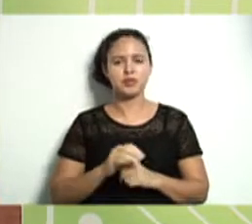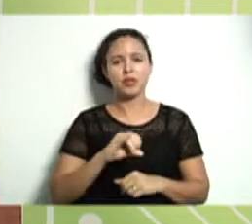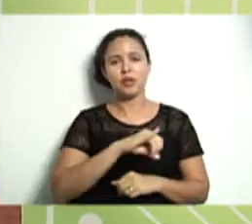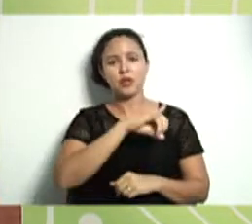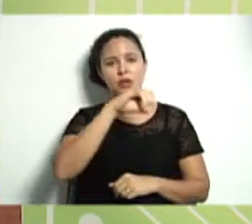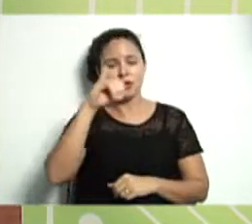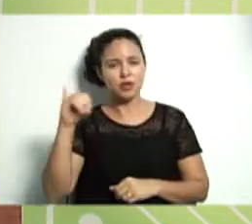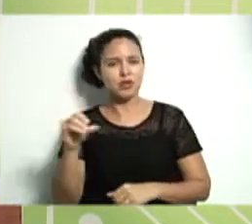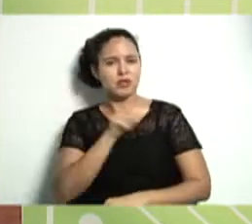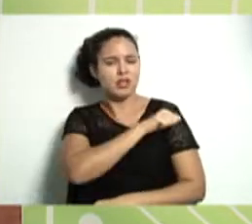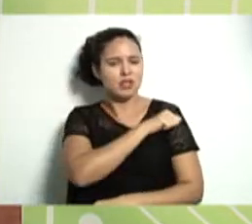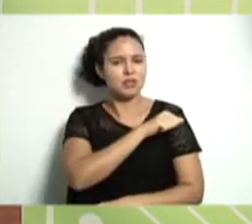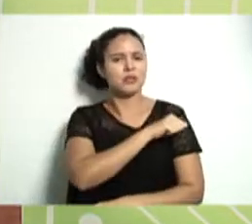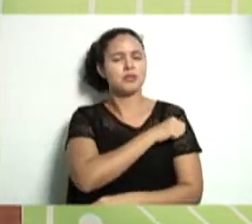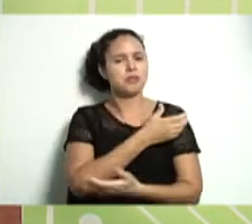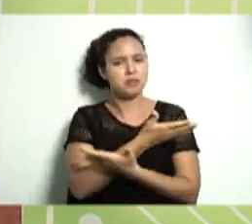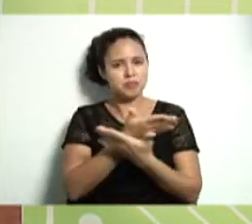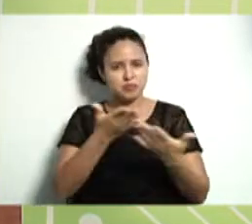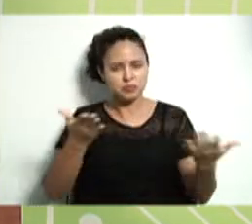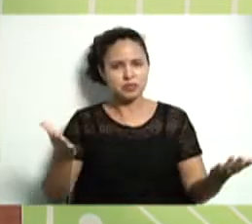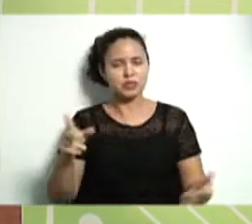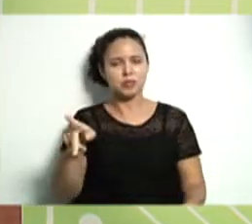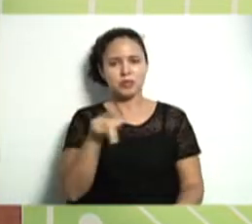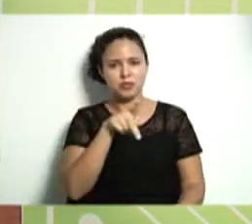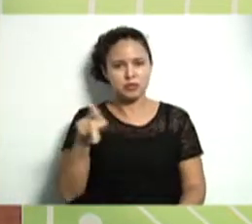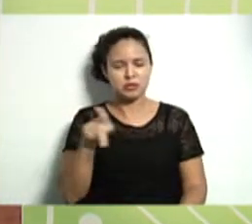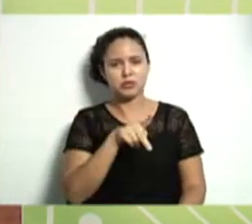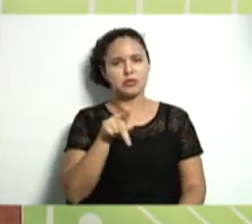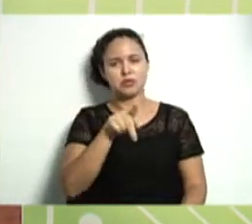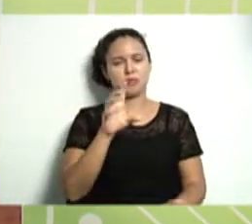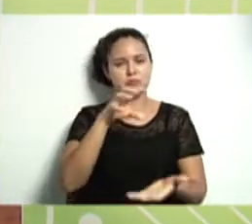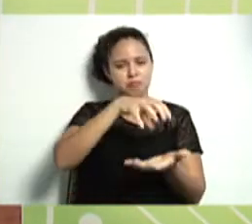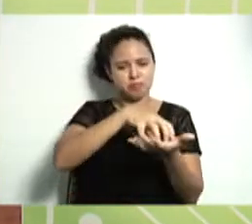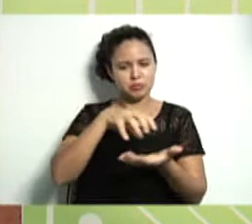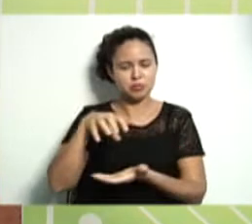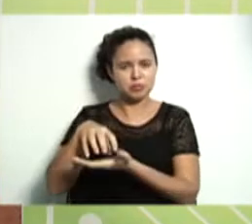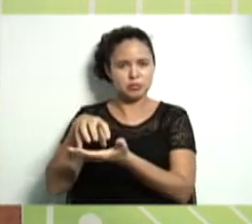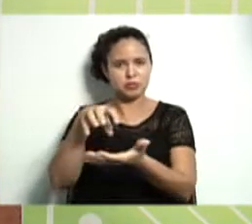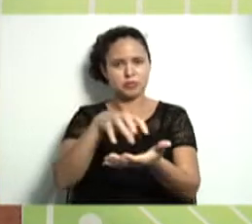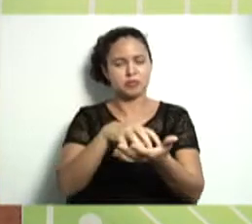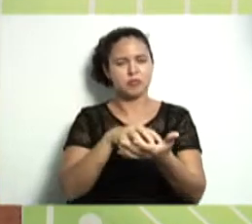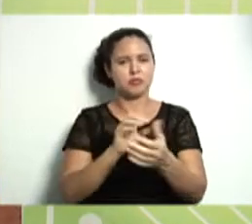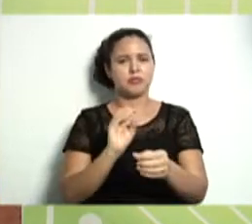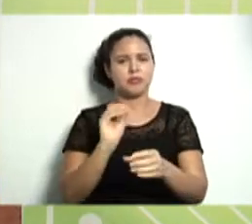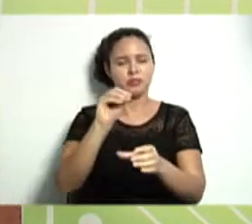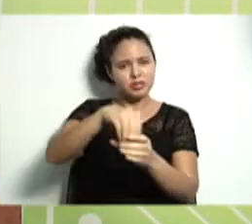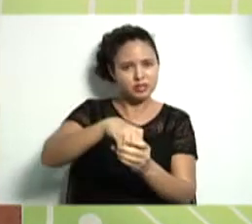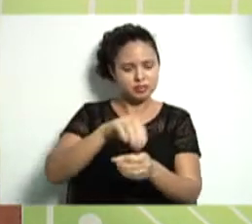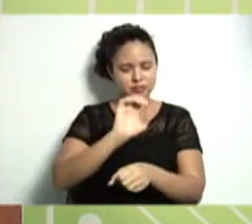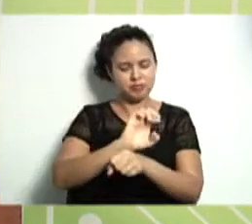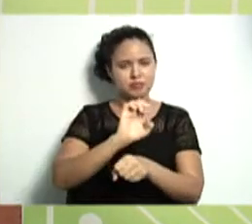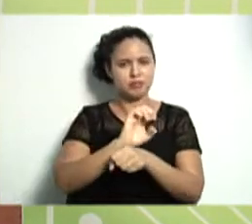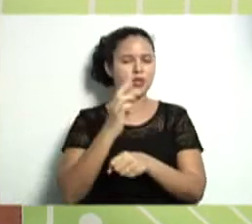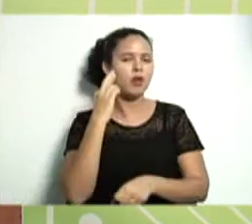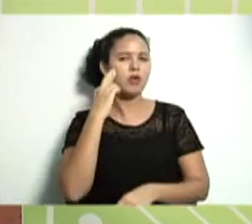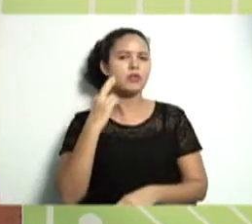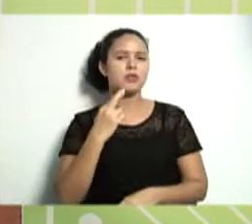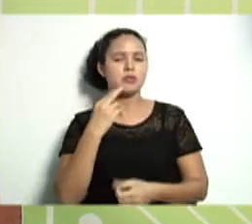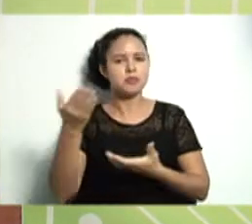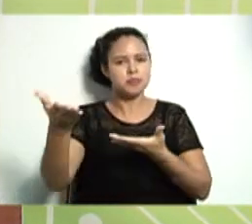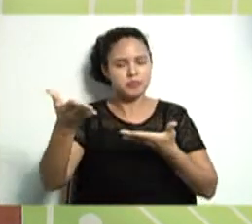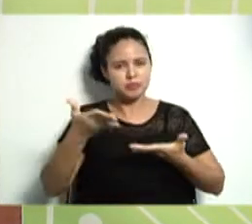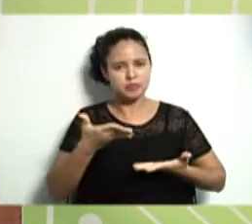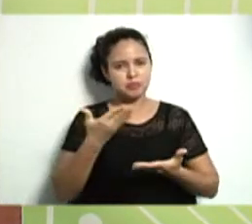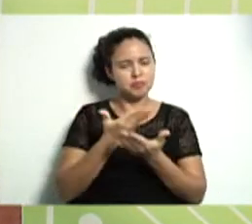Olá, alunos e alunas. Olá, professores tutores de todo o estado de Rondônia. Sejam bem-vindos à nossa aula